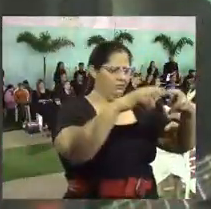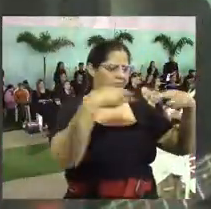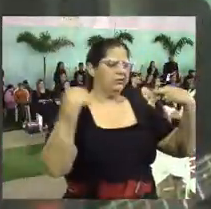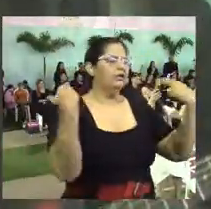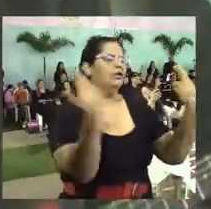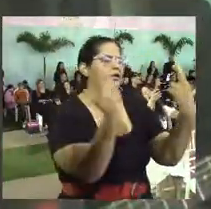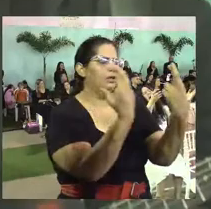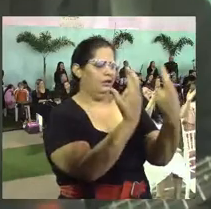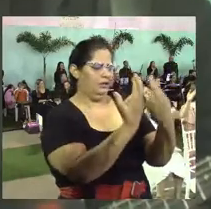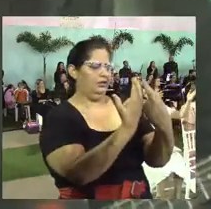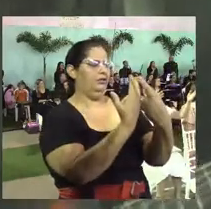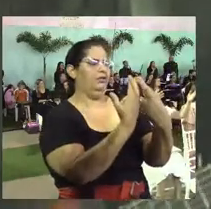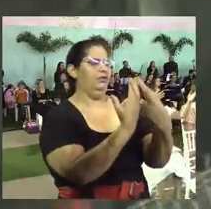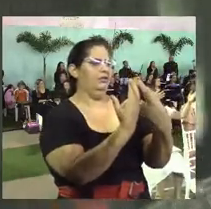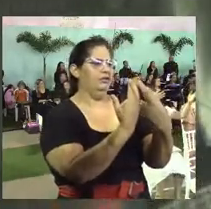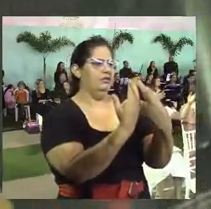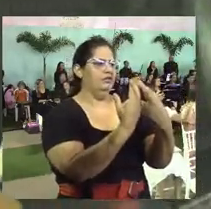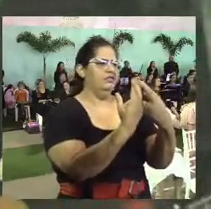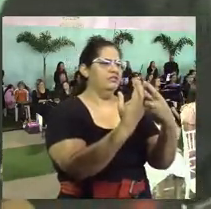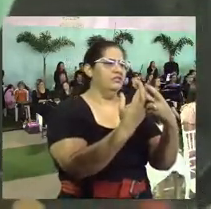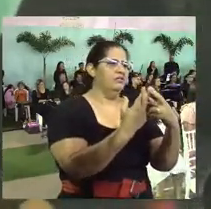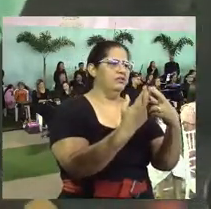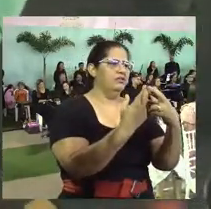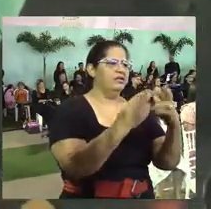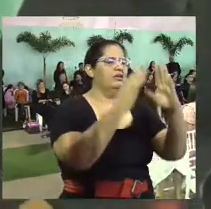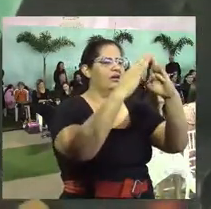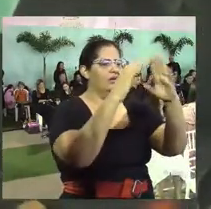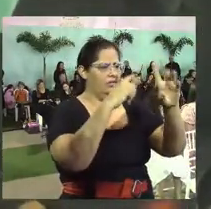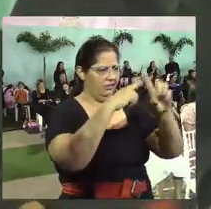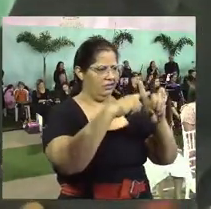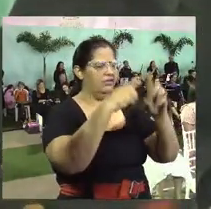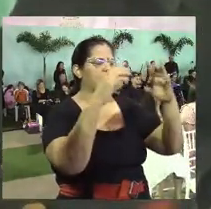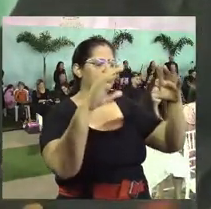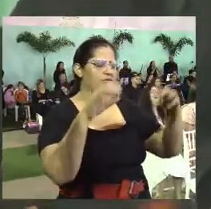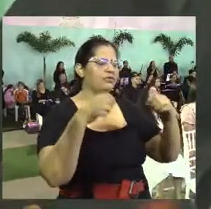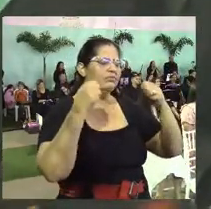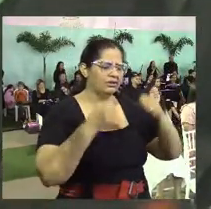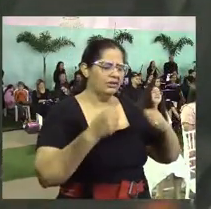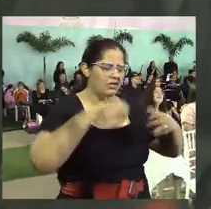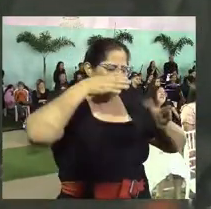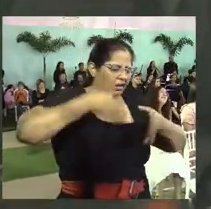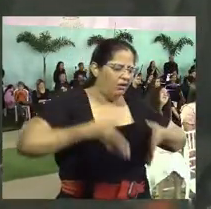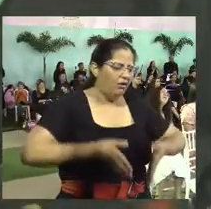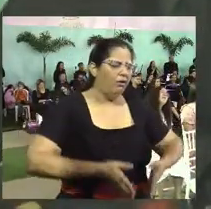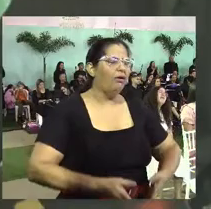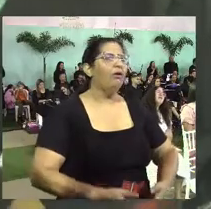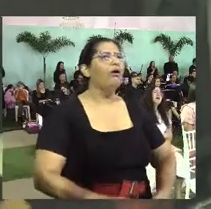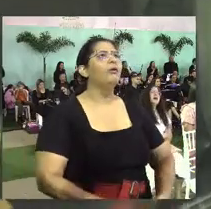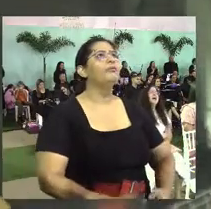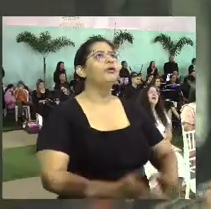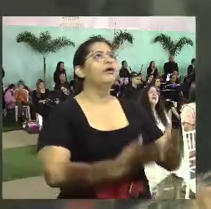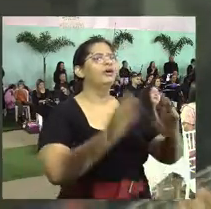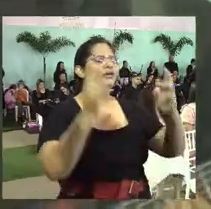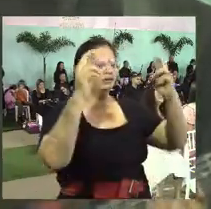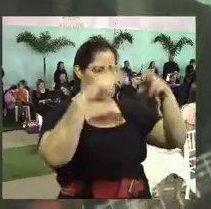a voz da igreja louvando ao Senhor Jesus foi que eu nasci porque eu nasci Ale